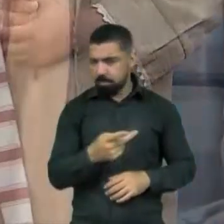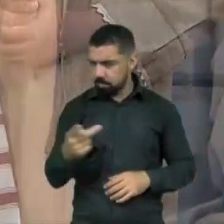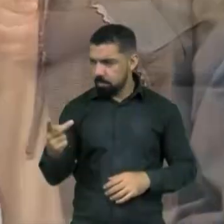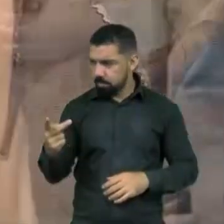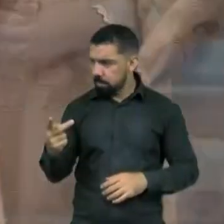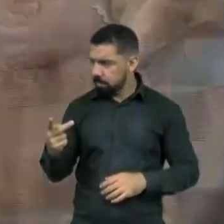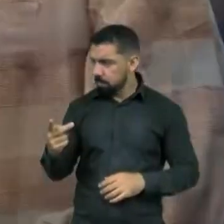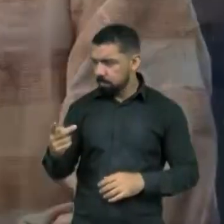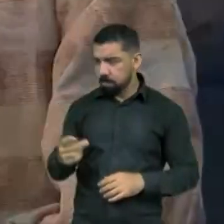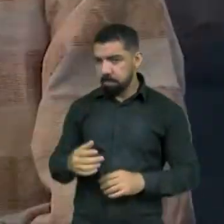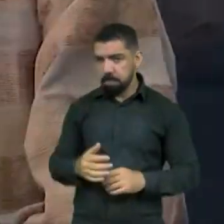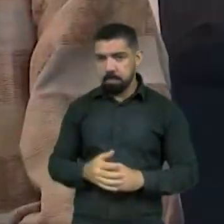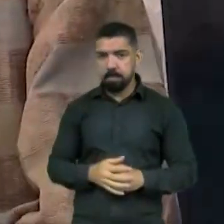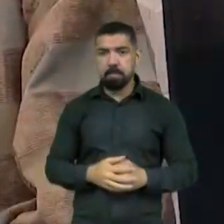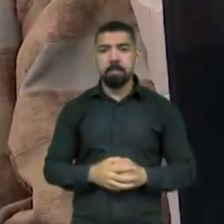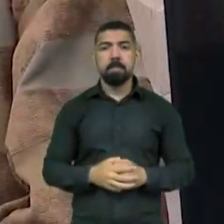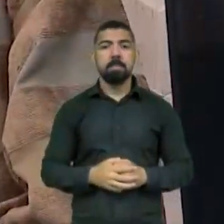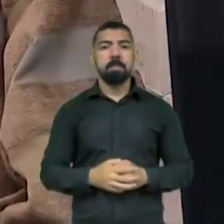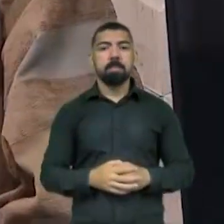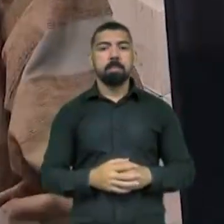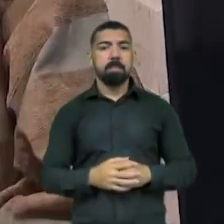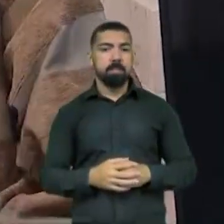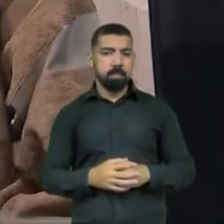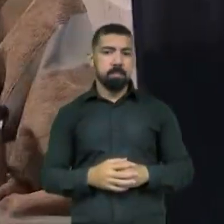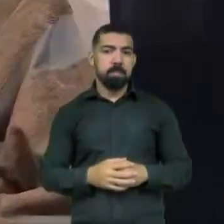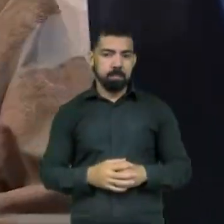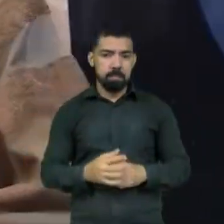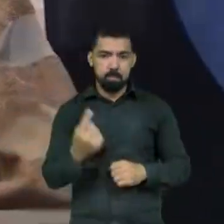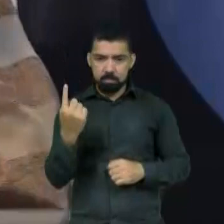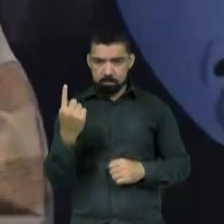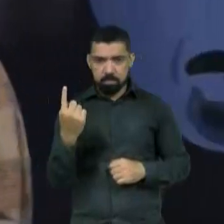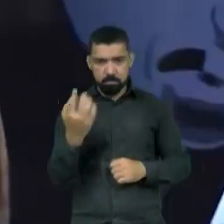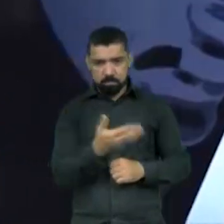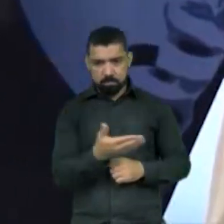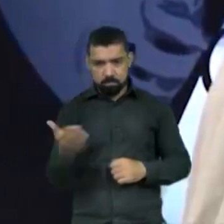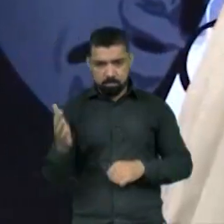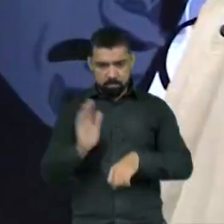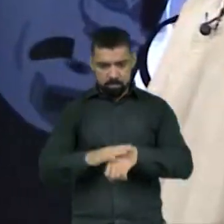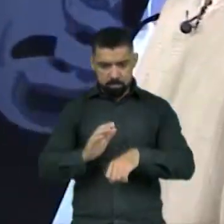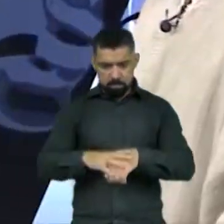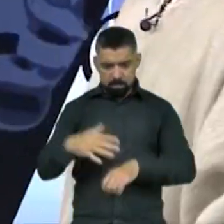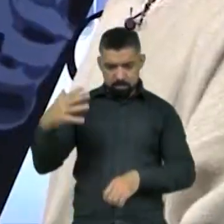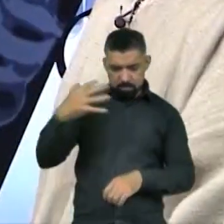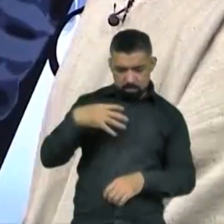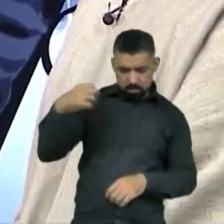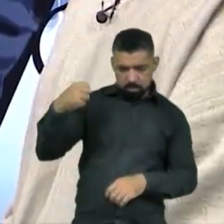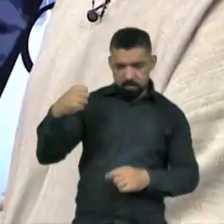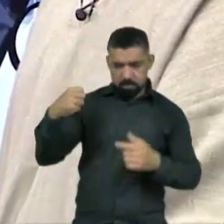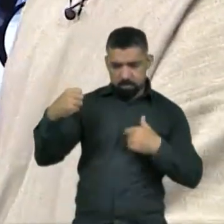Em verdade vos digo. Um de vós há de me entregar.